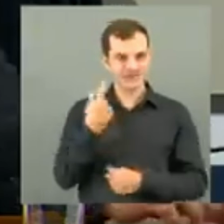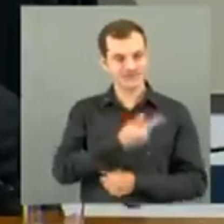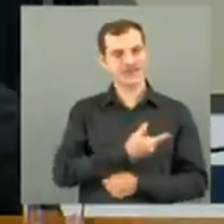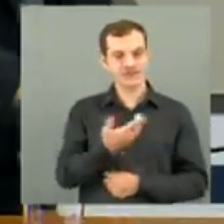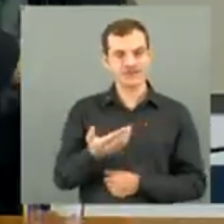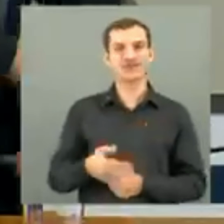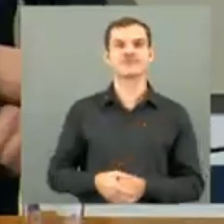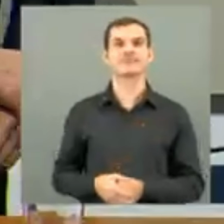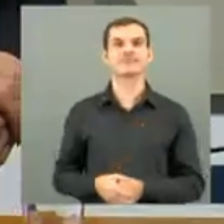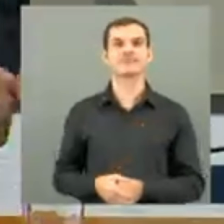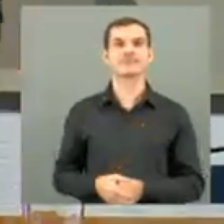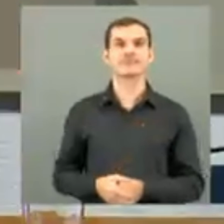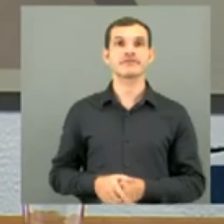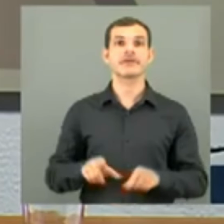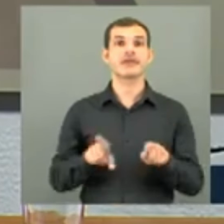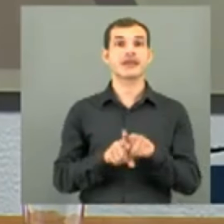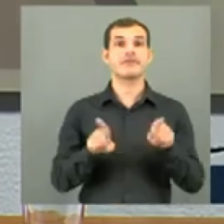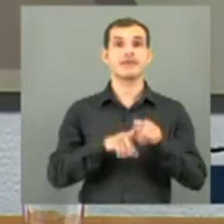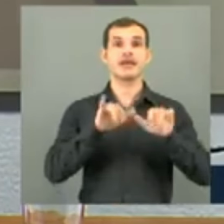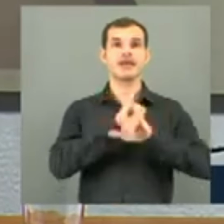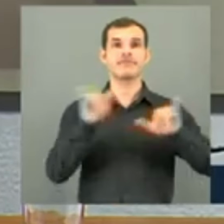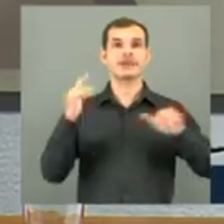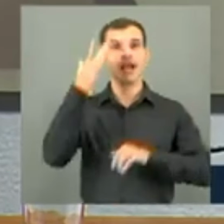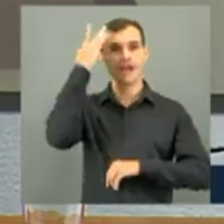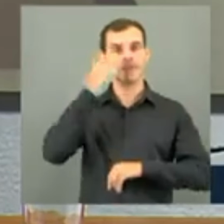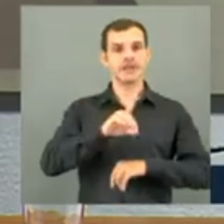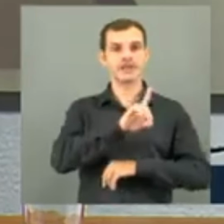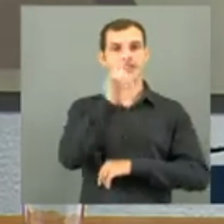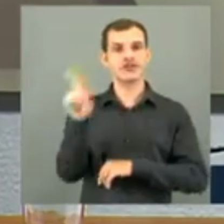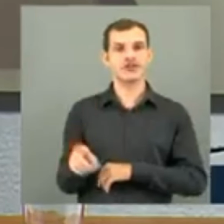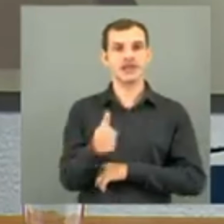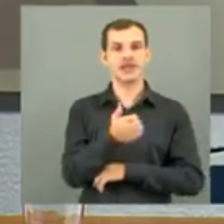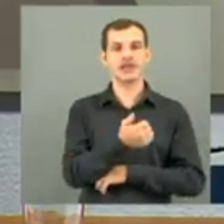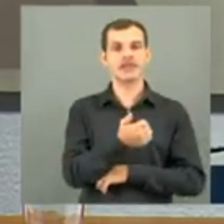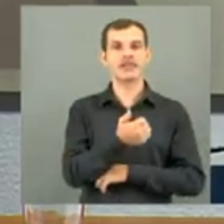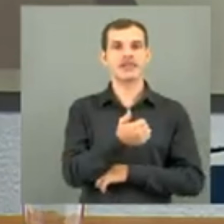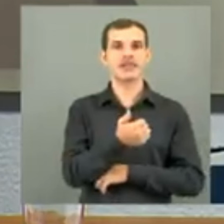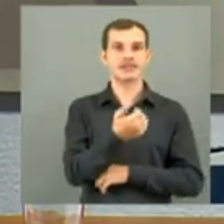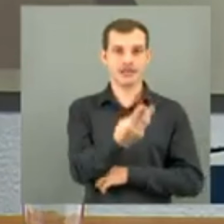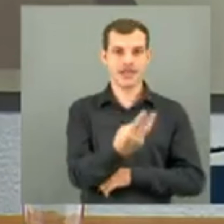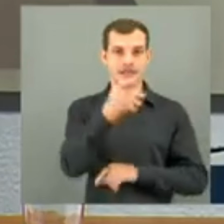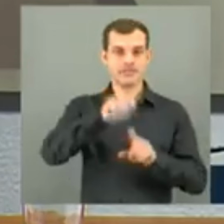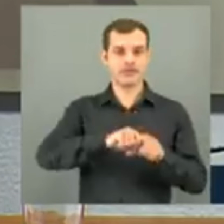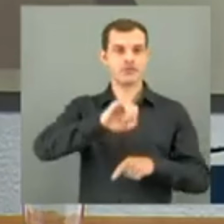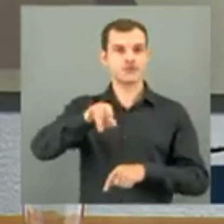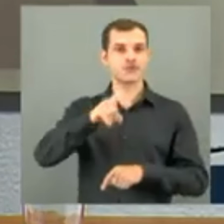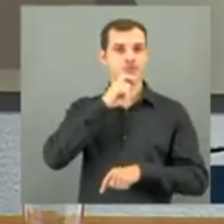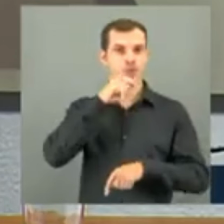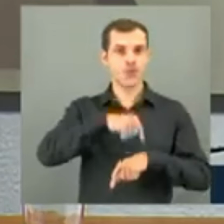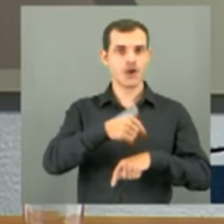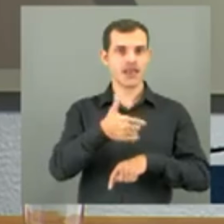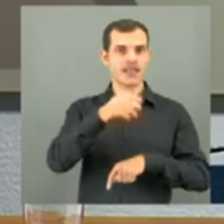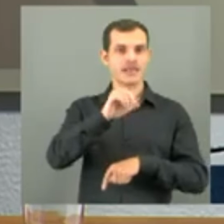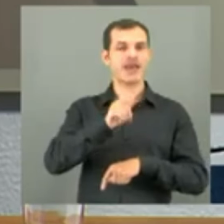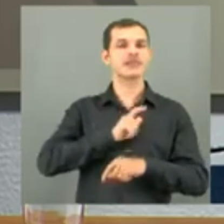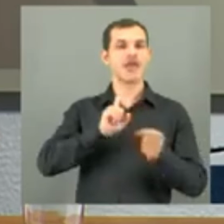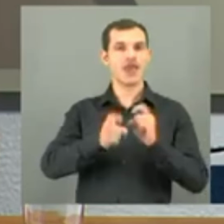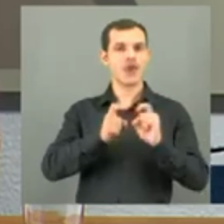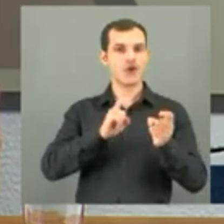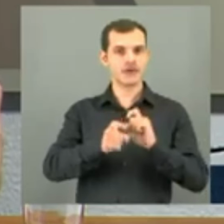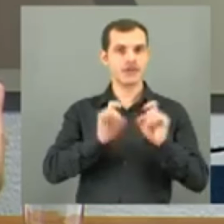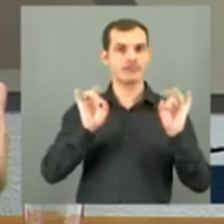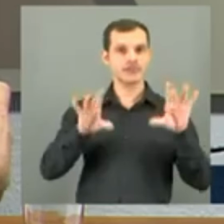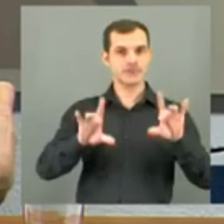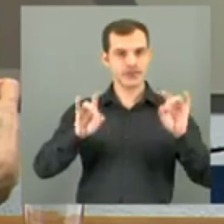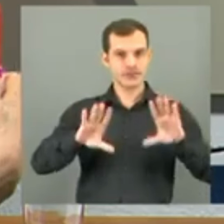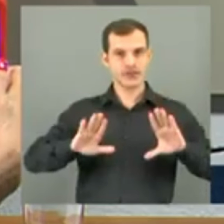E lembro que amanhã, dia 3 de julho, às 10 horas, teremos reunião extraordinária da Comissão de